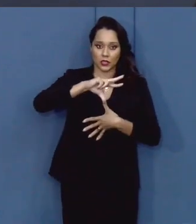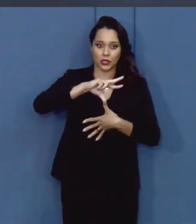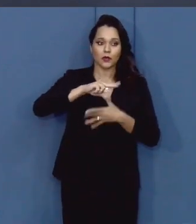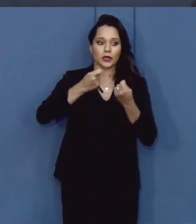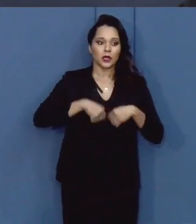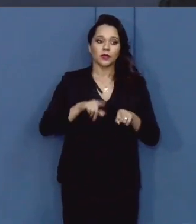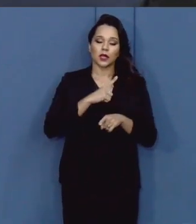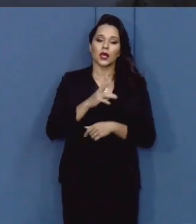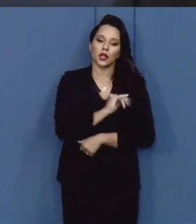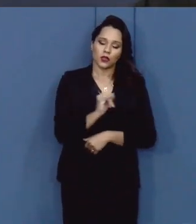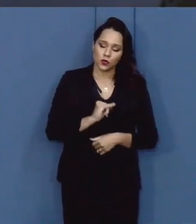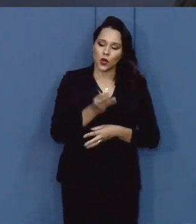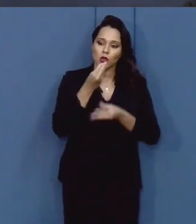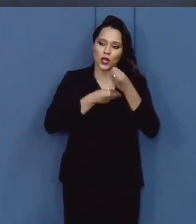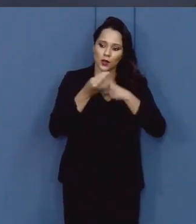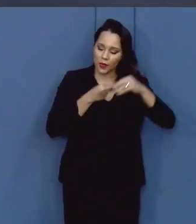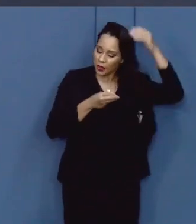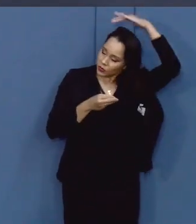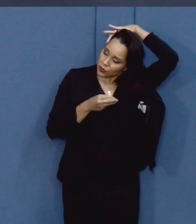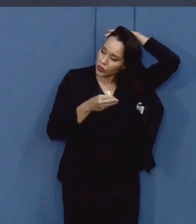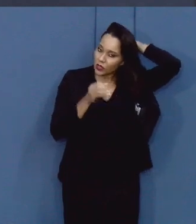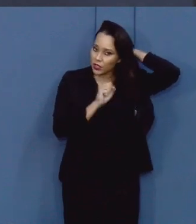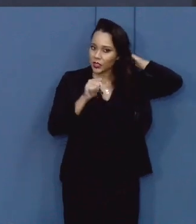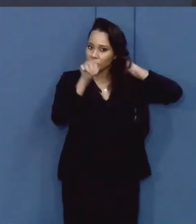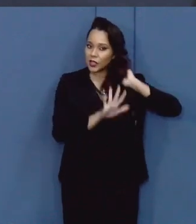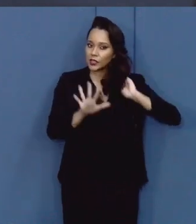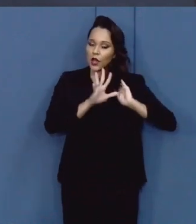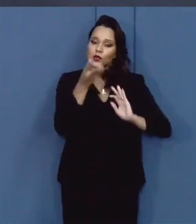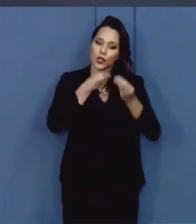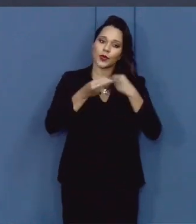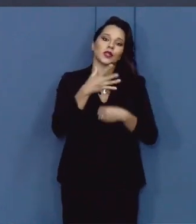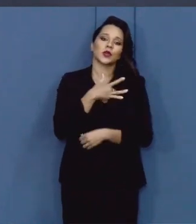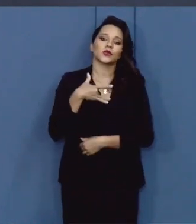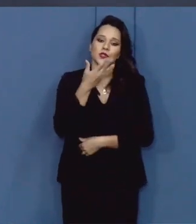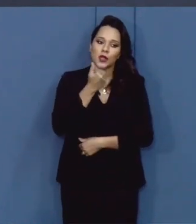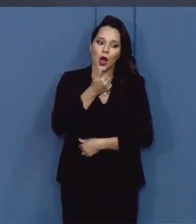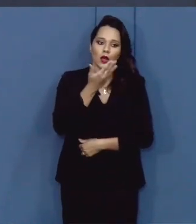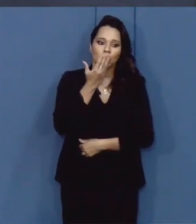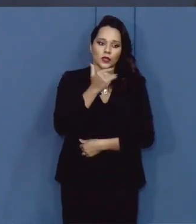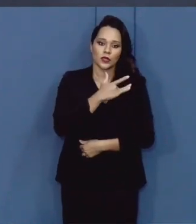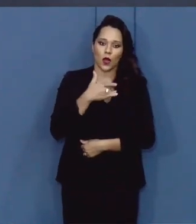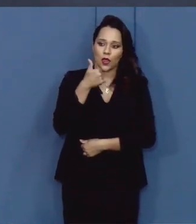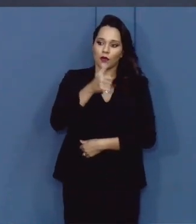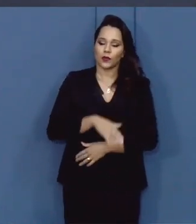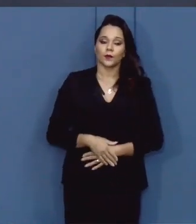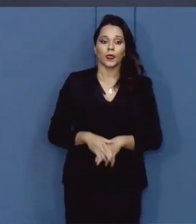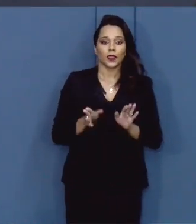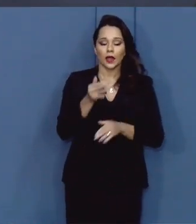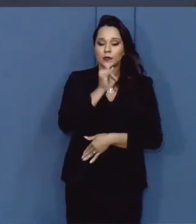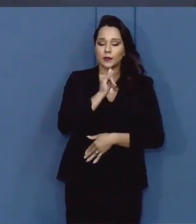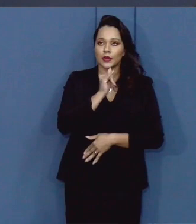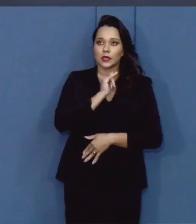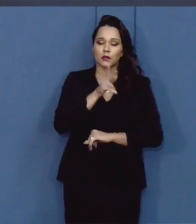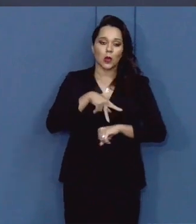gerando instituições de agências nacionais de alimentação saudável. Eu gostei muito da experiência chilena